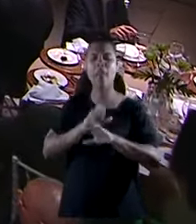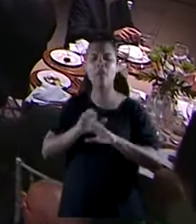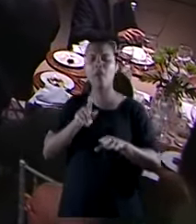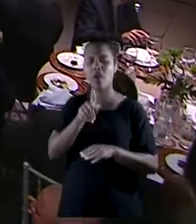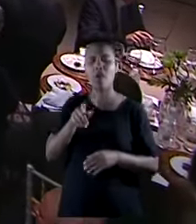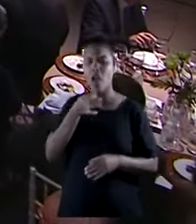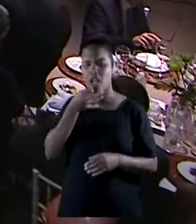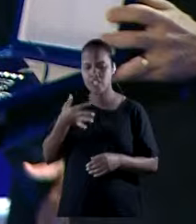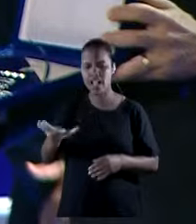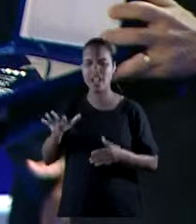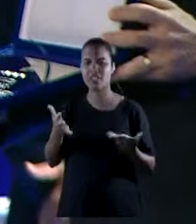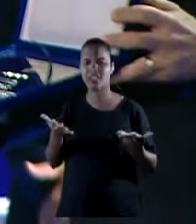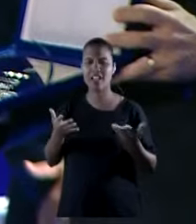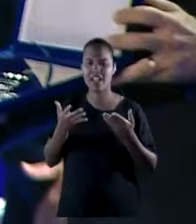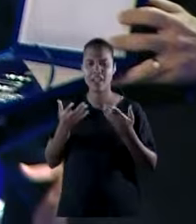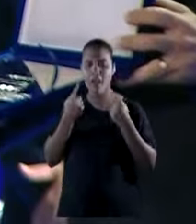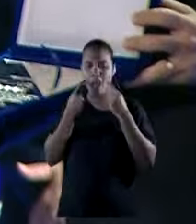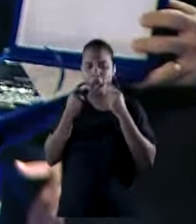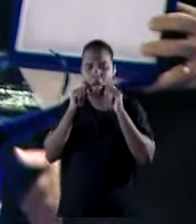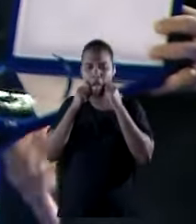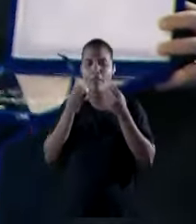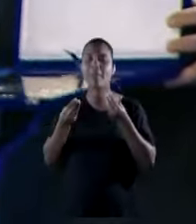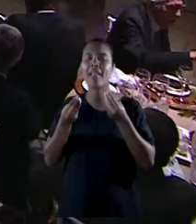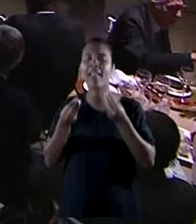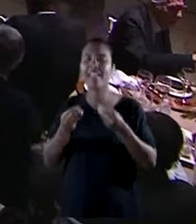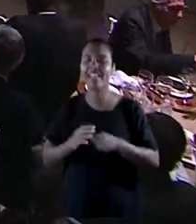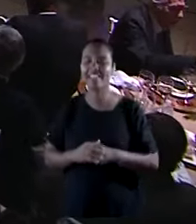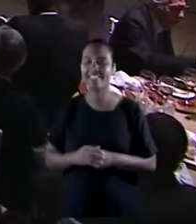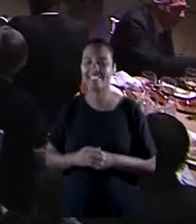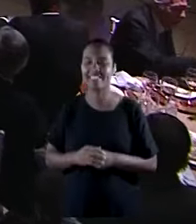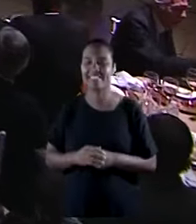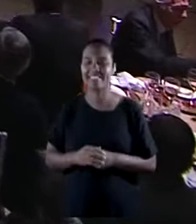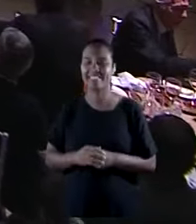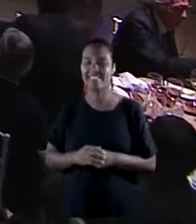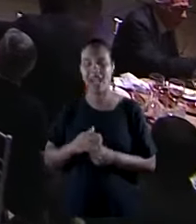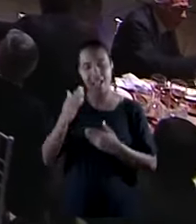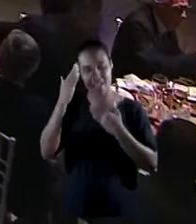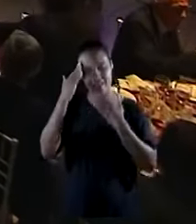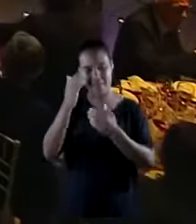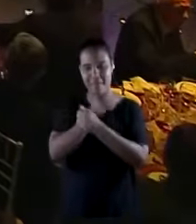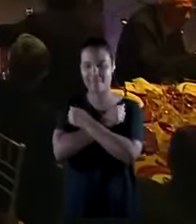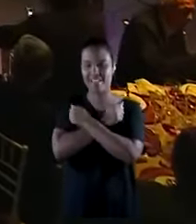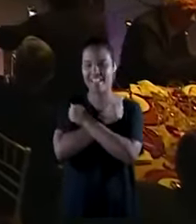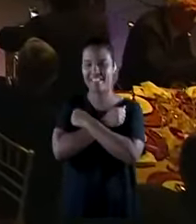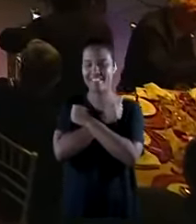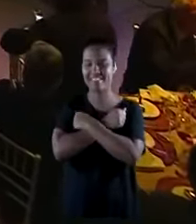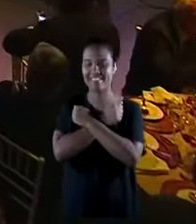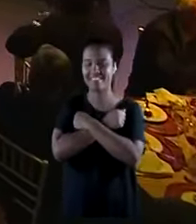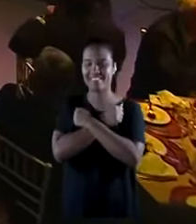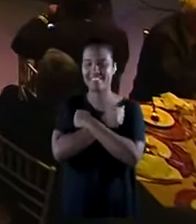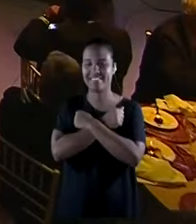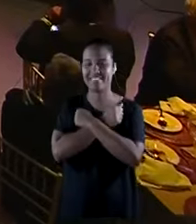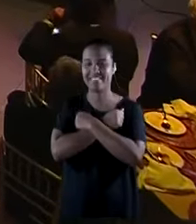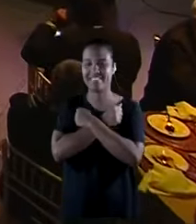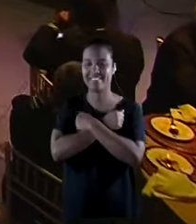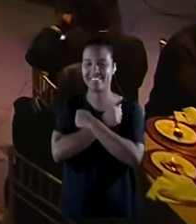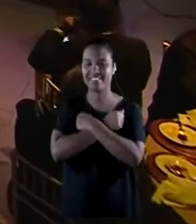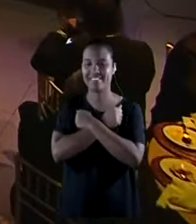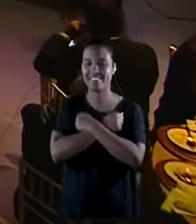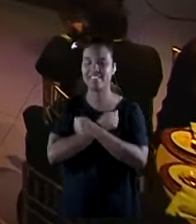Mauro. Um abraço para vocês. Abraço, Milton Neves. Pode sair por aqui? Ah, não. Aqui, ó. Aqui,